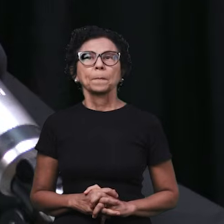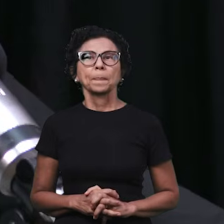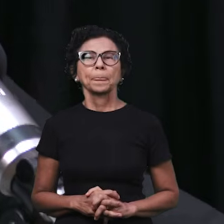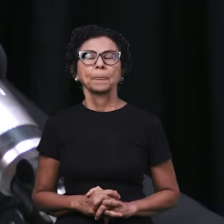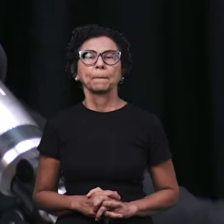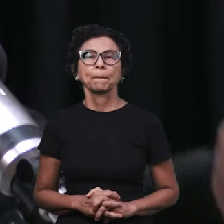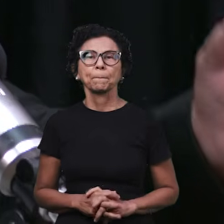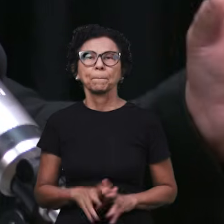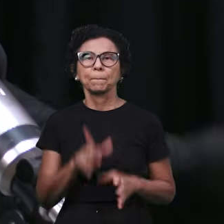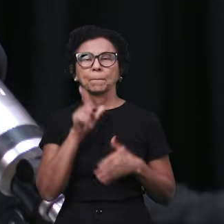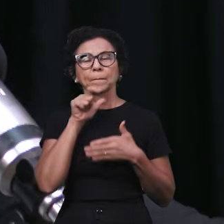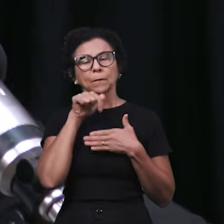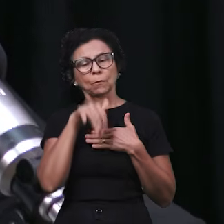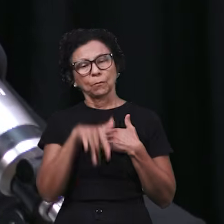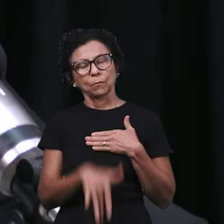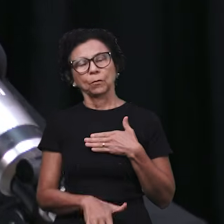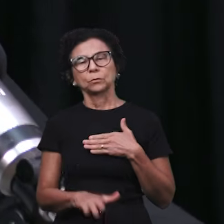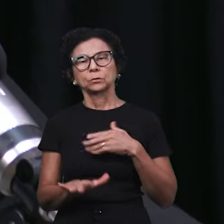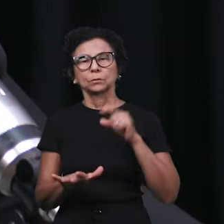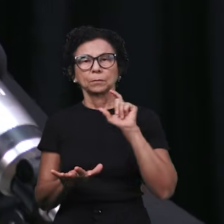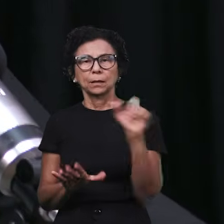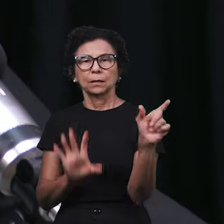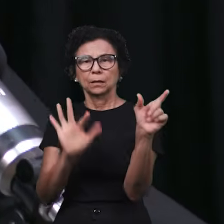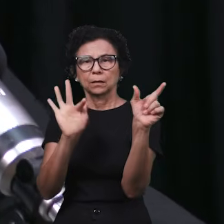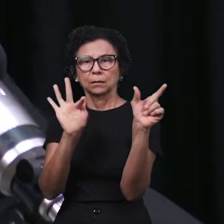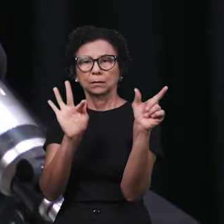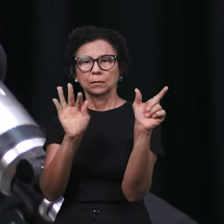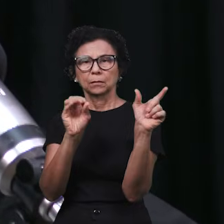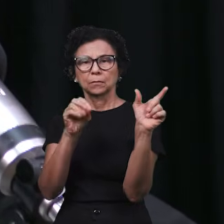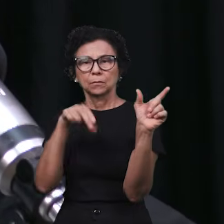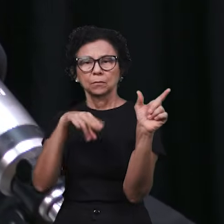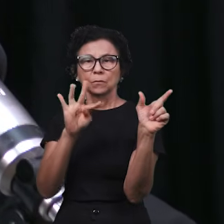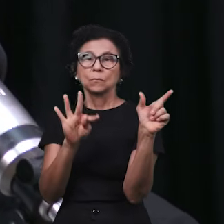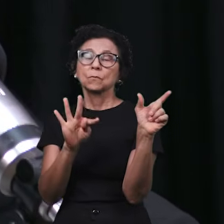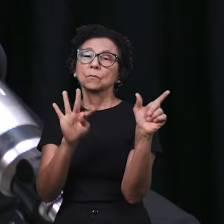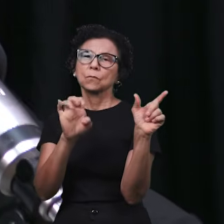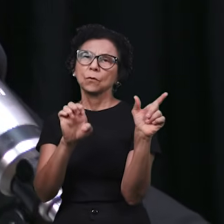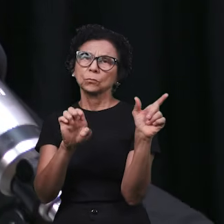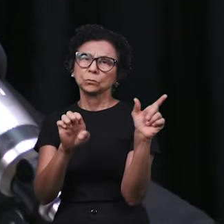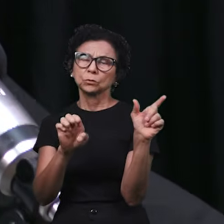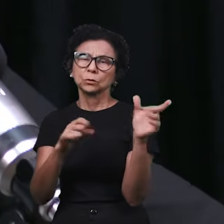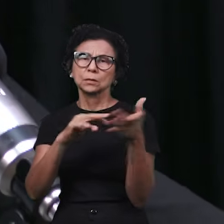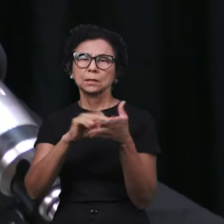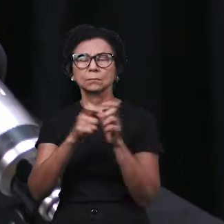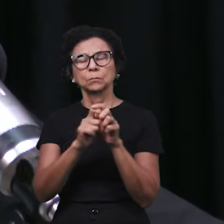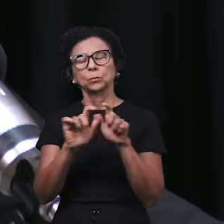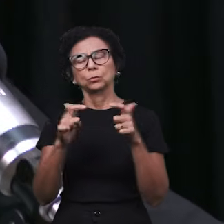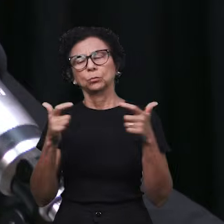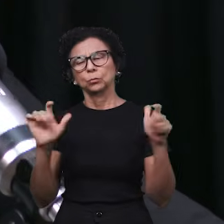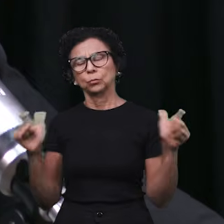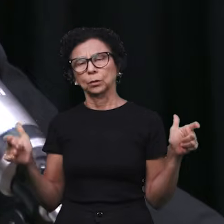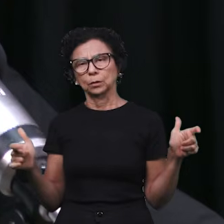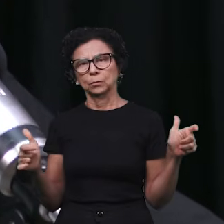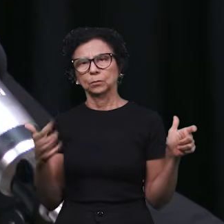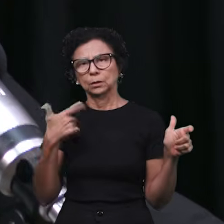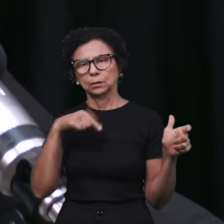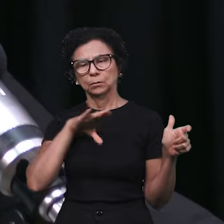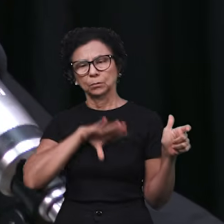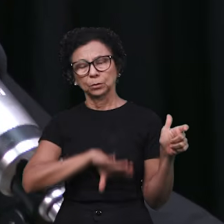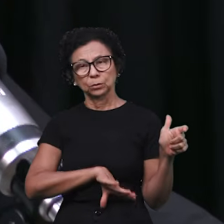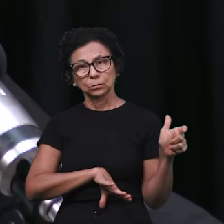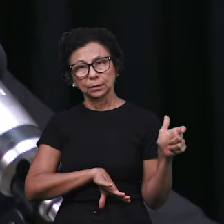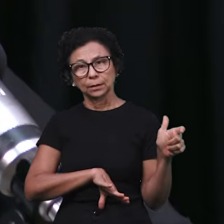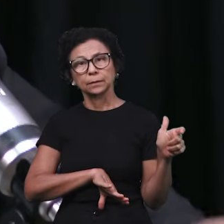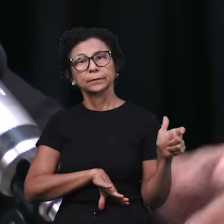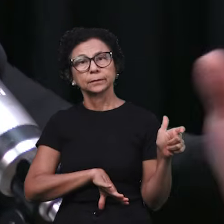isso aí. É uma palavra, mas ela tem um significado muito amplo dentro do português, e aí a gente tem que trazer nesse sentido para a